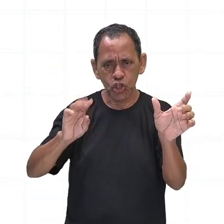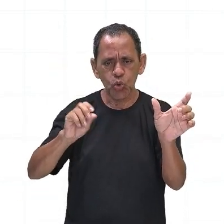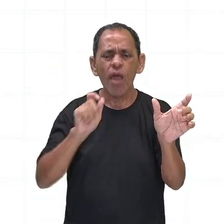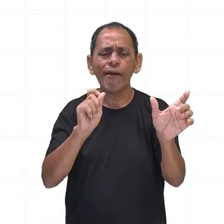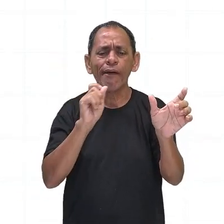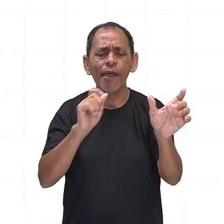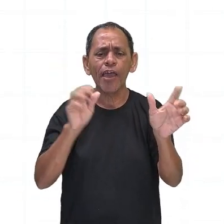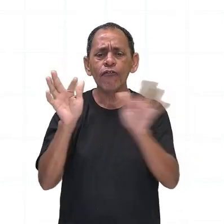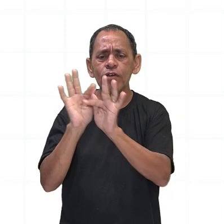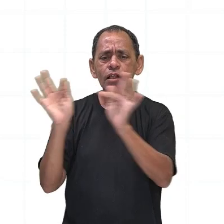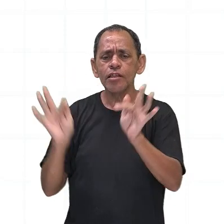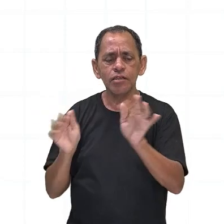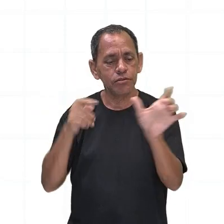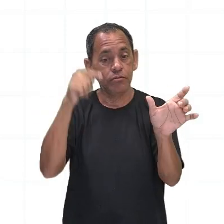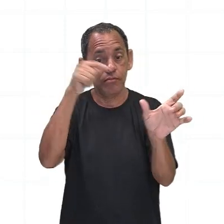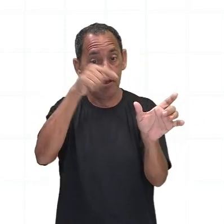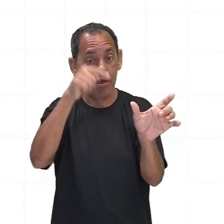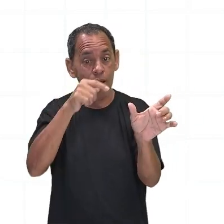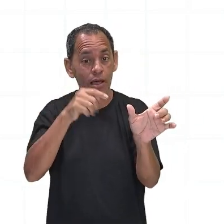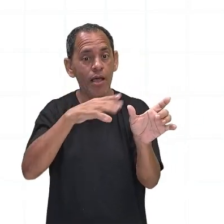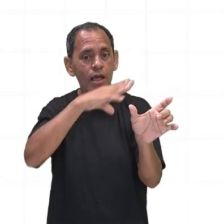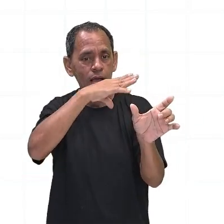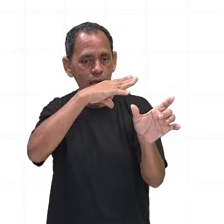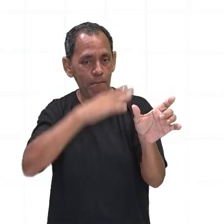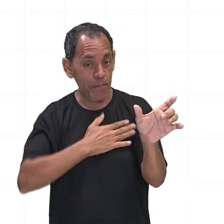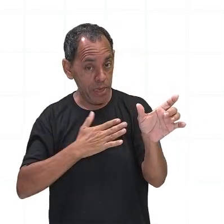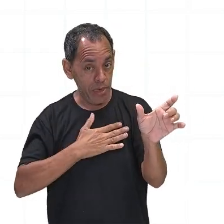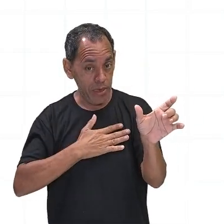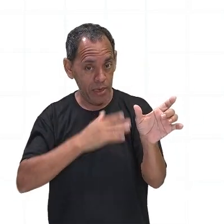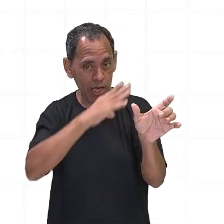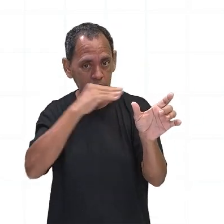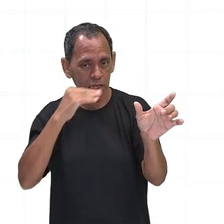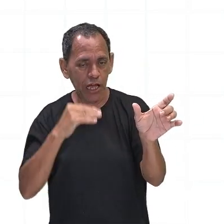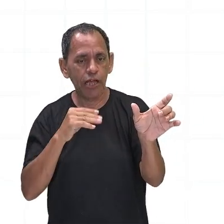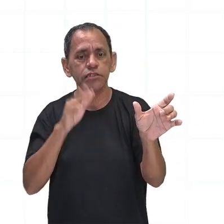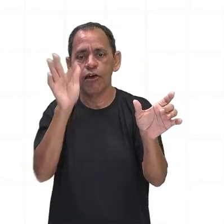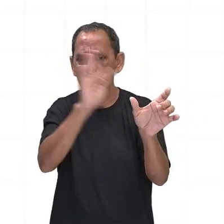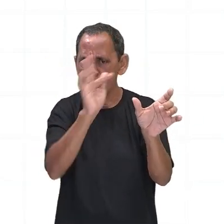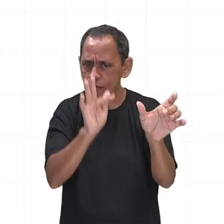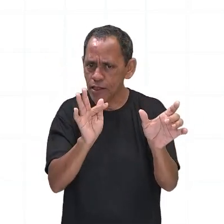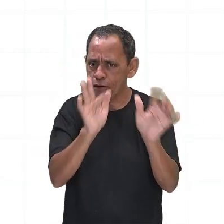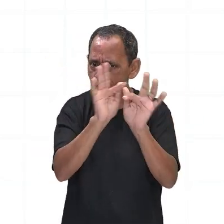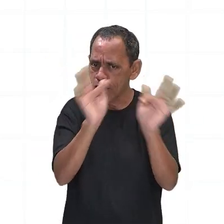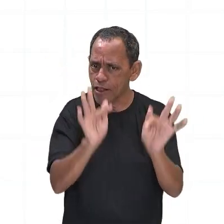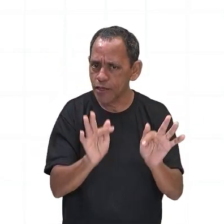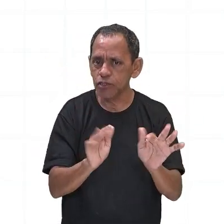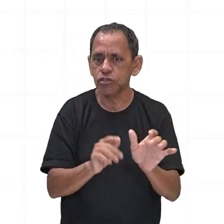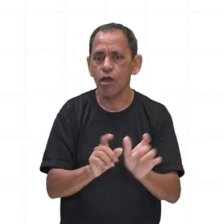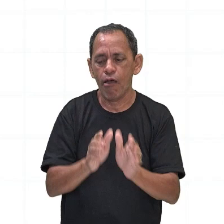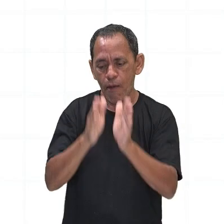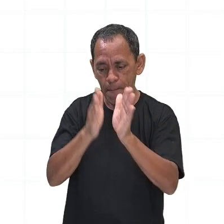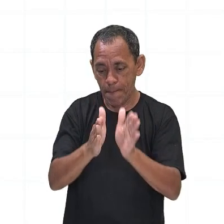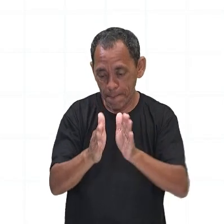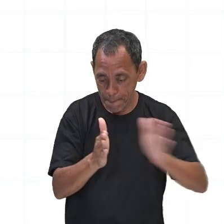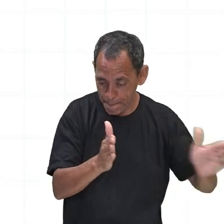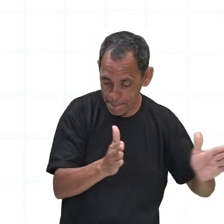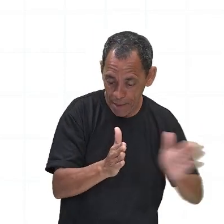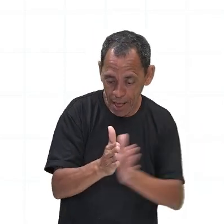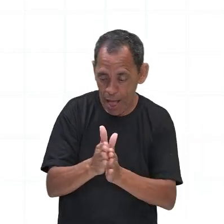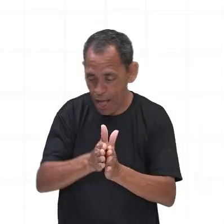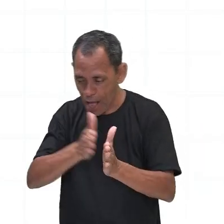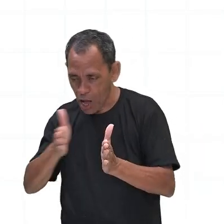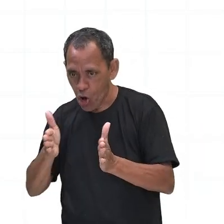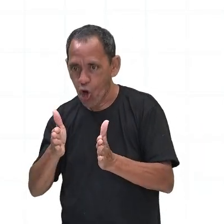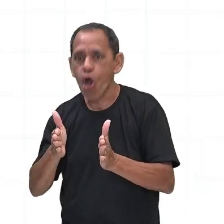Esse enunciado, ok? E quem é o predicado? O que se fala a respeito da criança? Está brincando. Lembrem que o